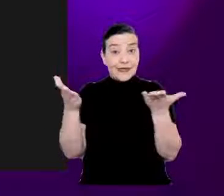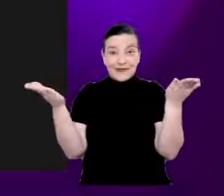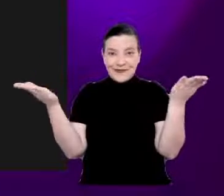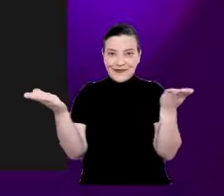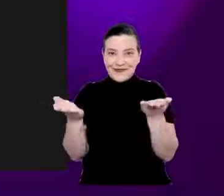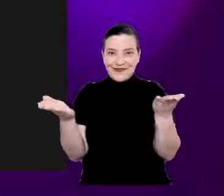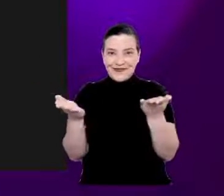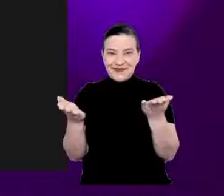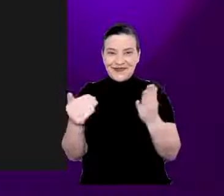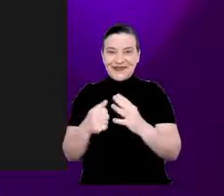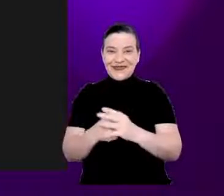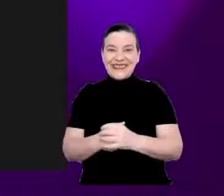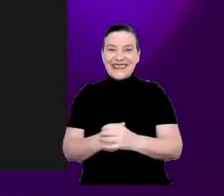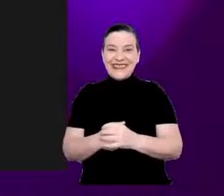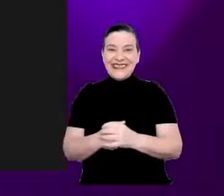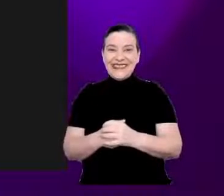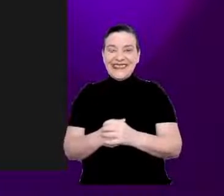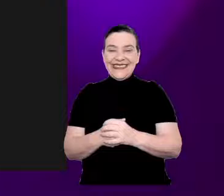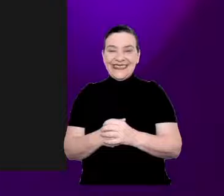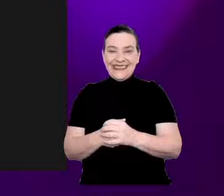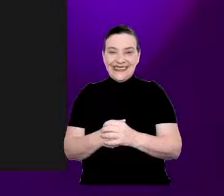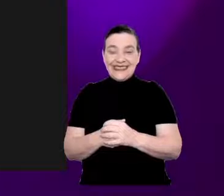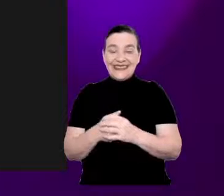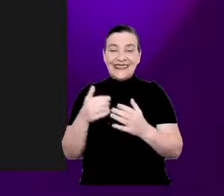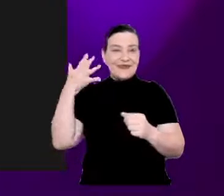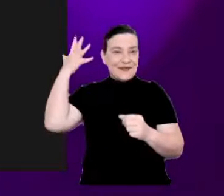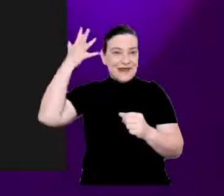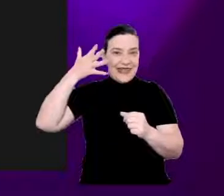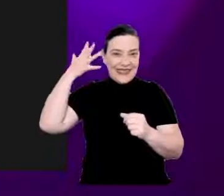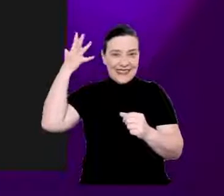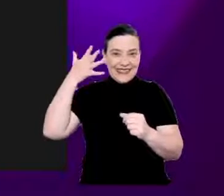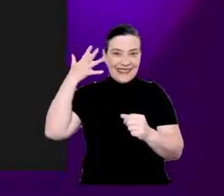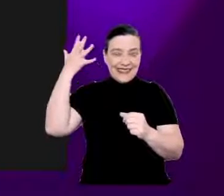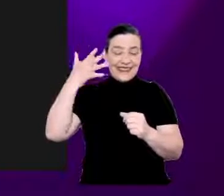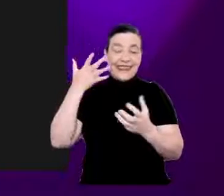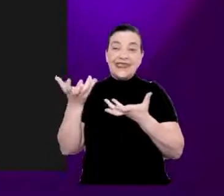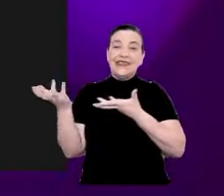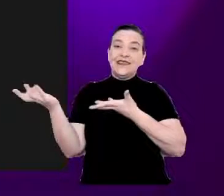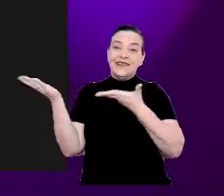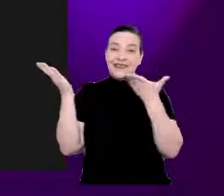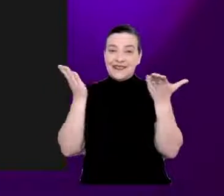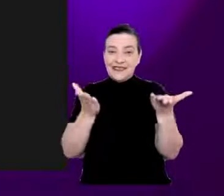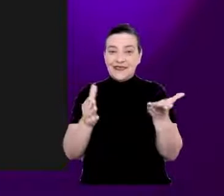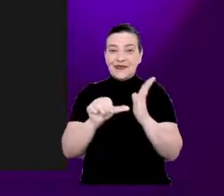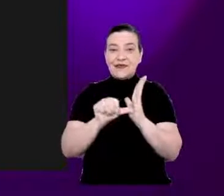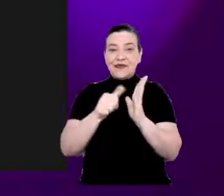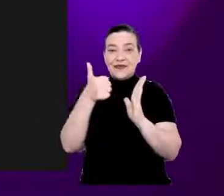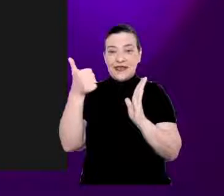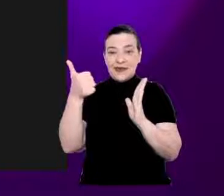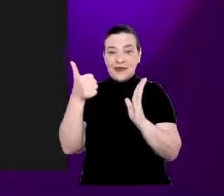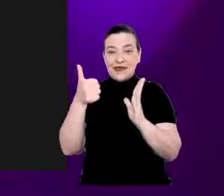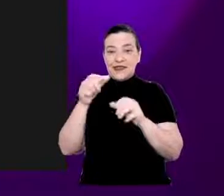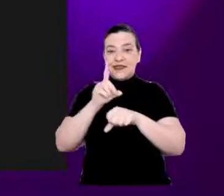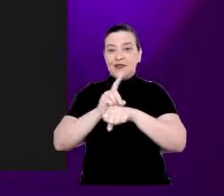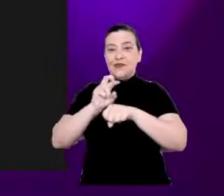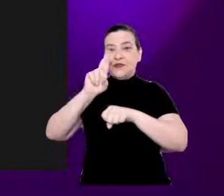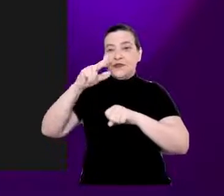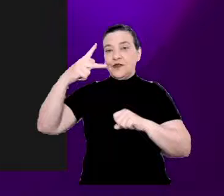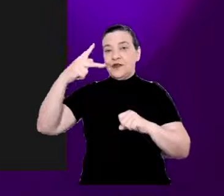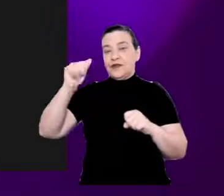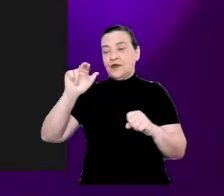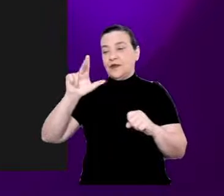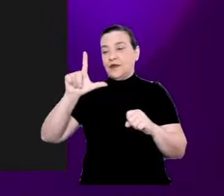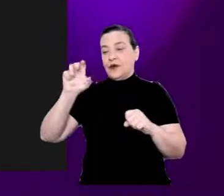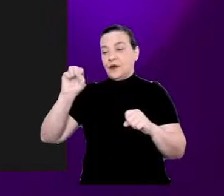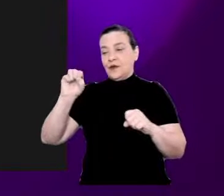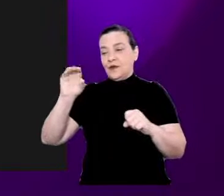essa nossa palestra, eu quero chamar primeiramente o Dr. Paulo César